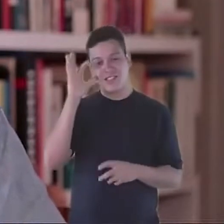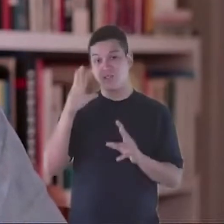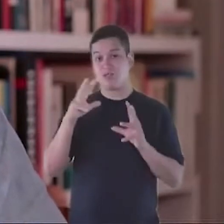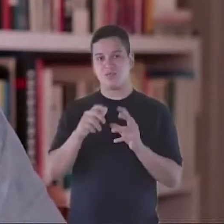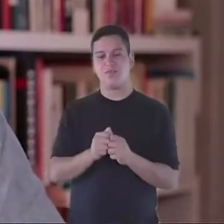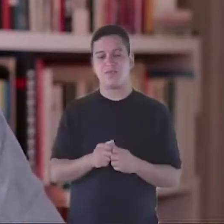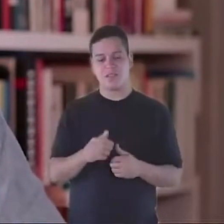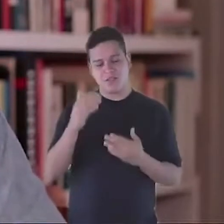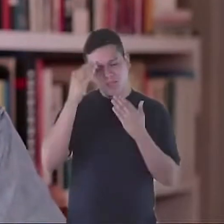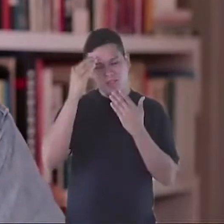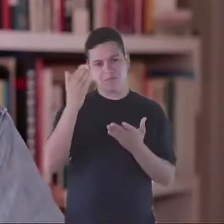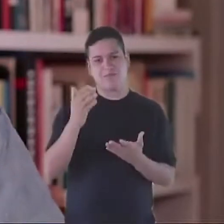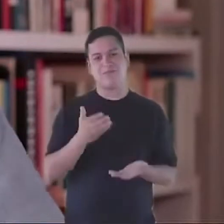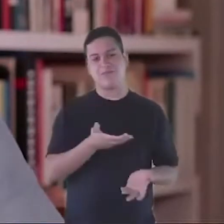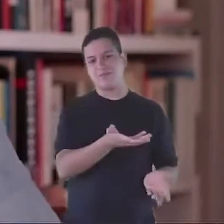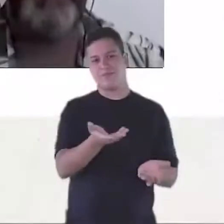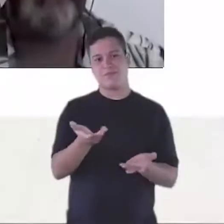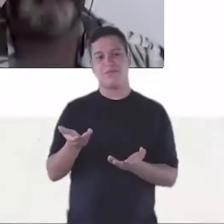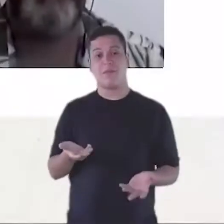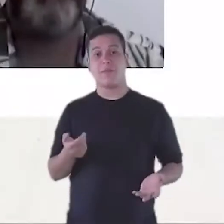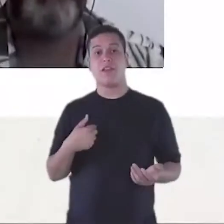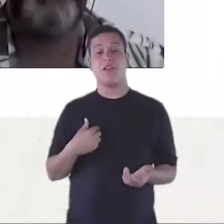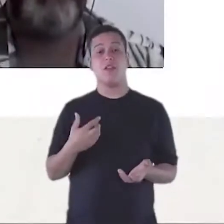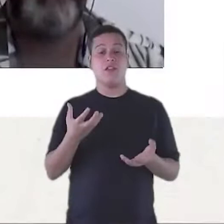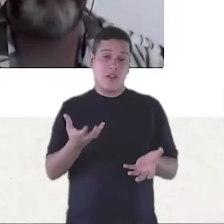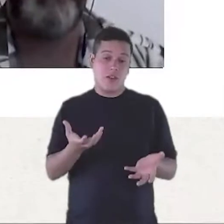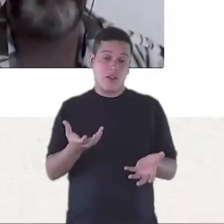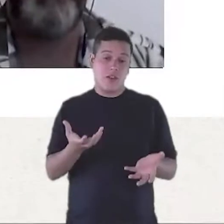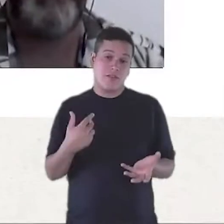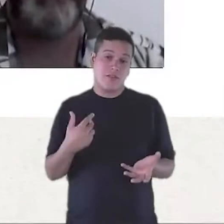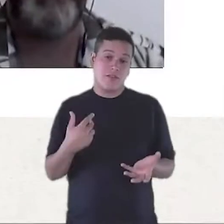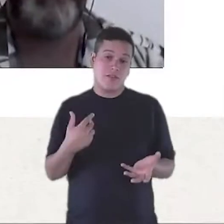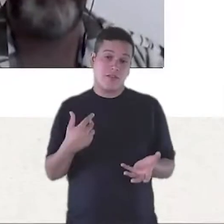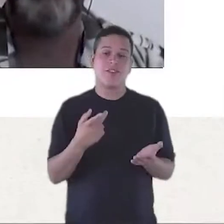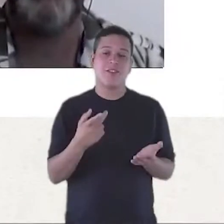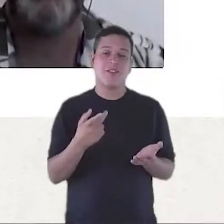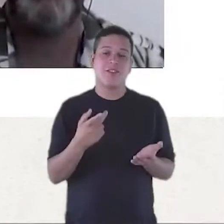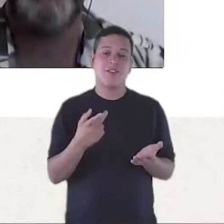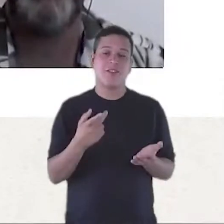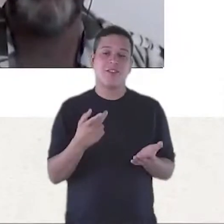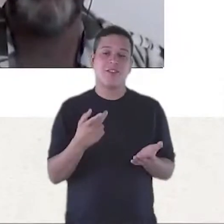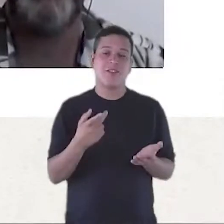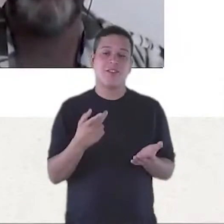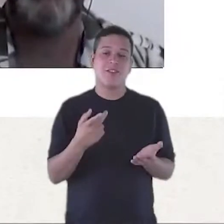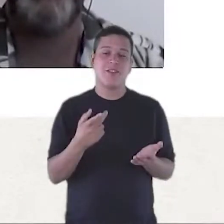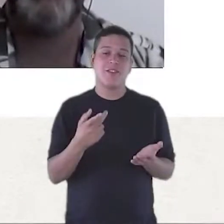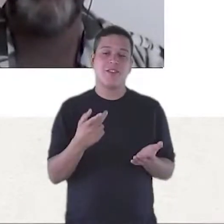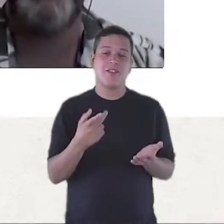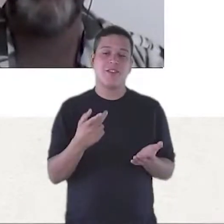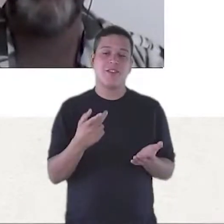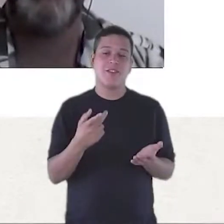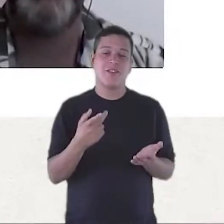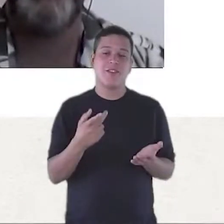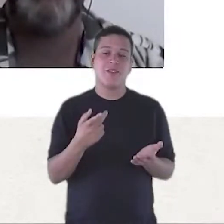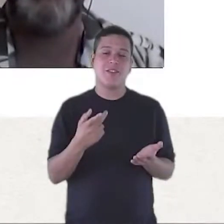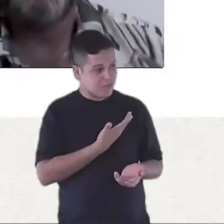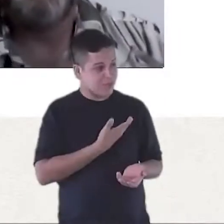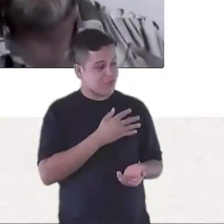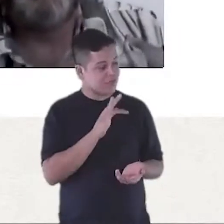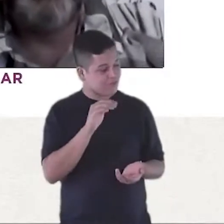todos. E vai aí o meu bem-vindo novamente, meu querido amigo Fabrício Carpinejar.